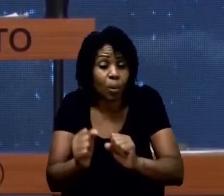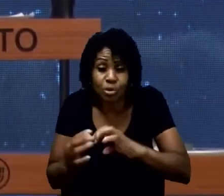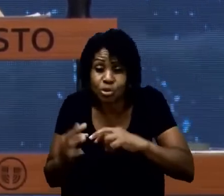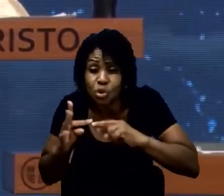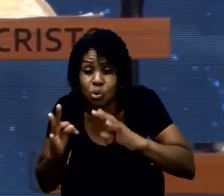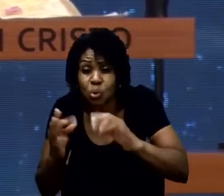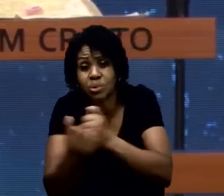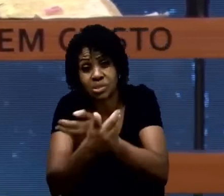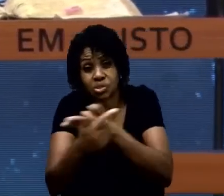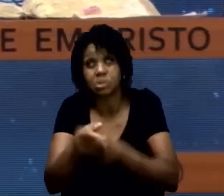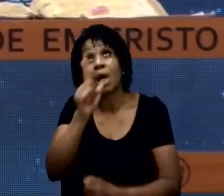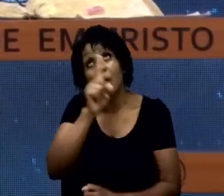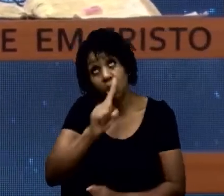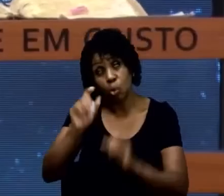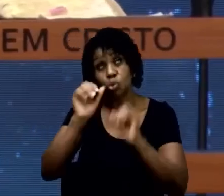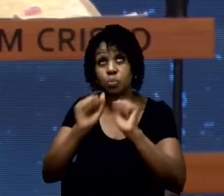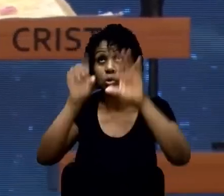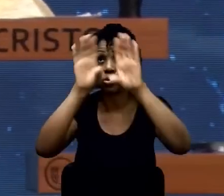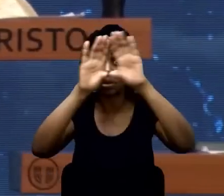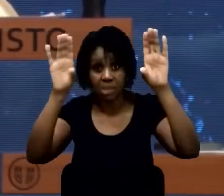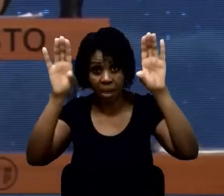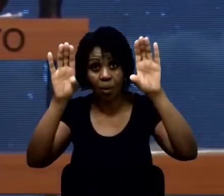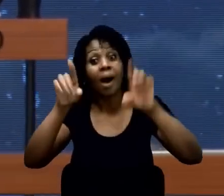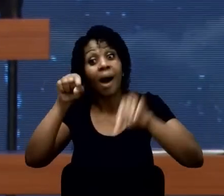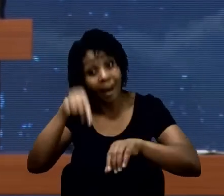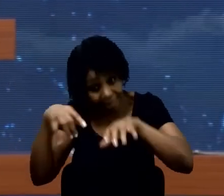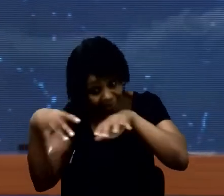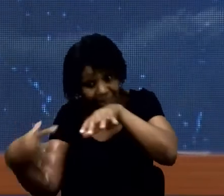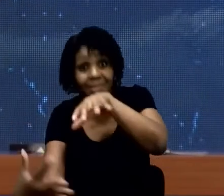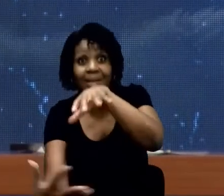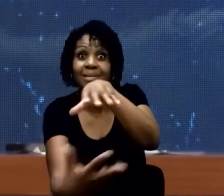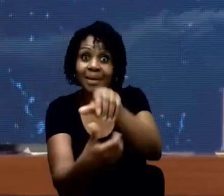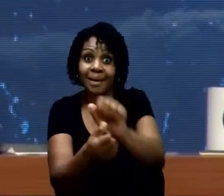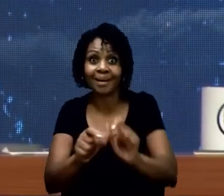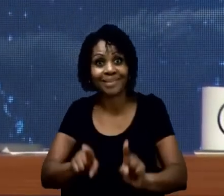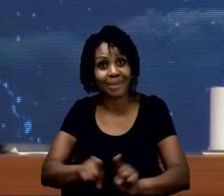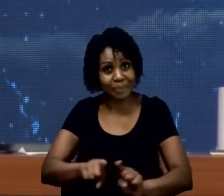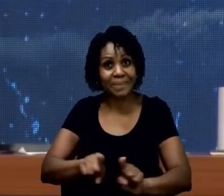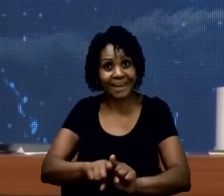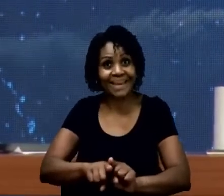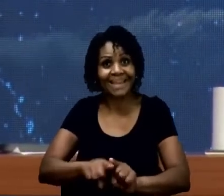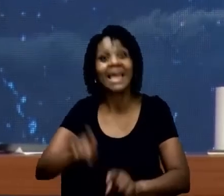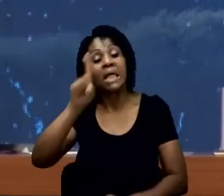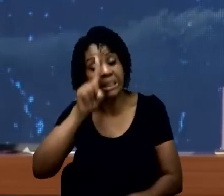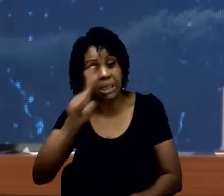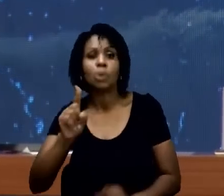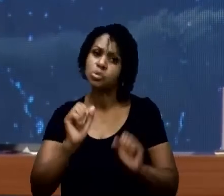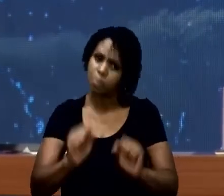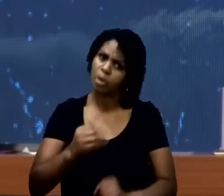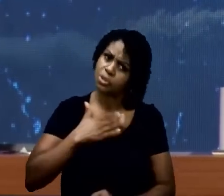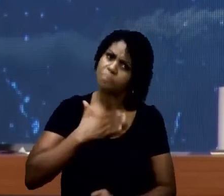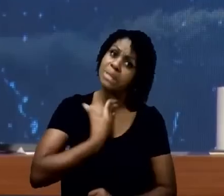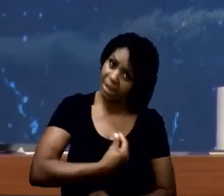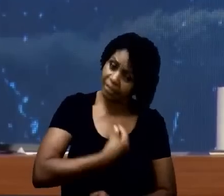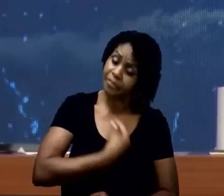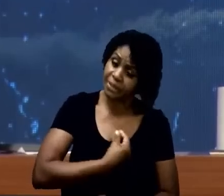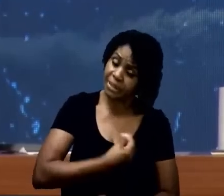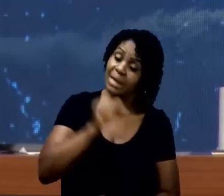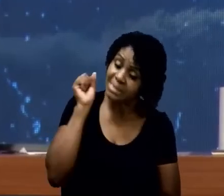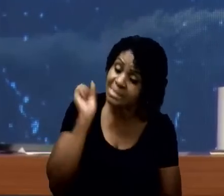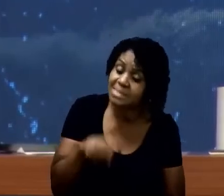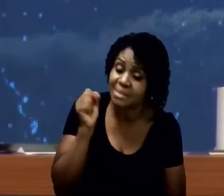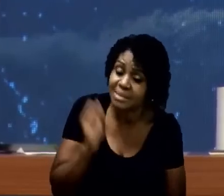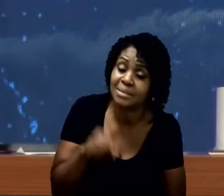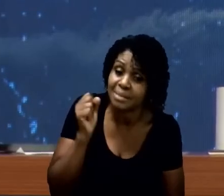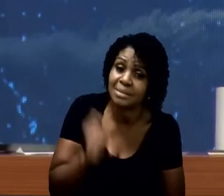a gente coloca. Deus pode tudo no céu. Mas Deus pode tudo na terra. Deus pode tudo na terra. não na minha vida. Deus pode tudo na terra.